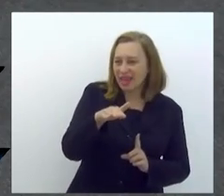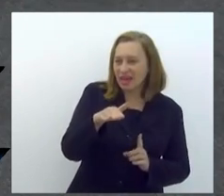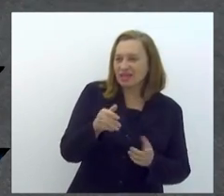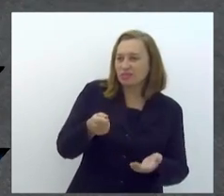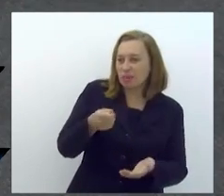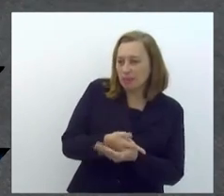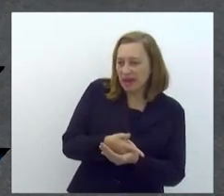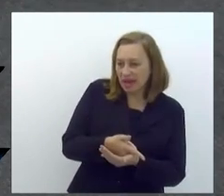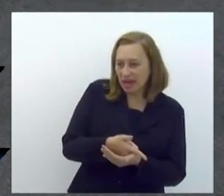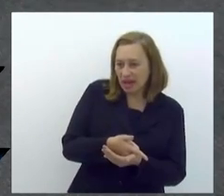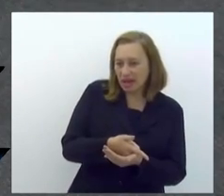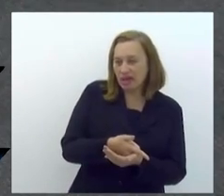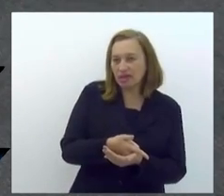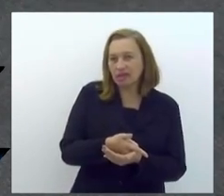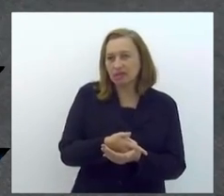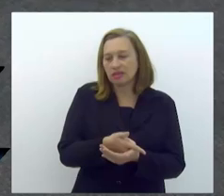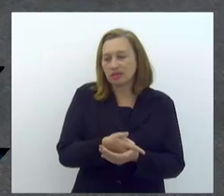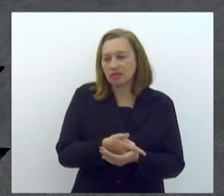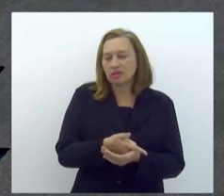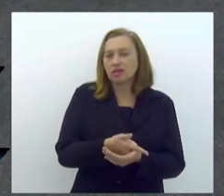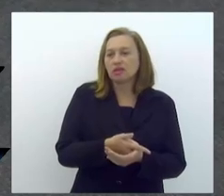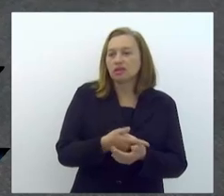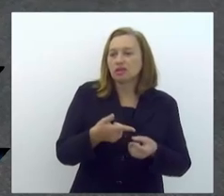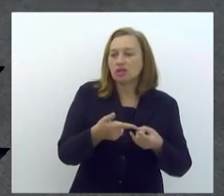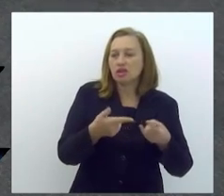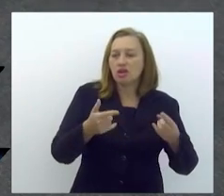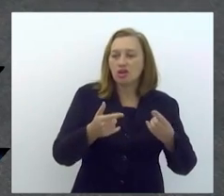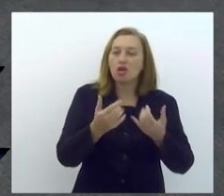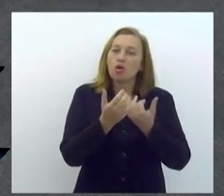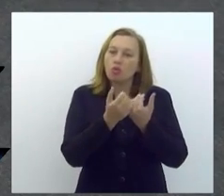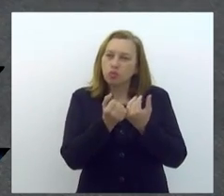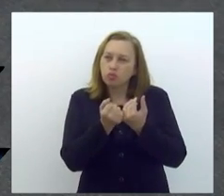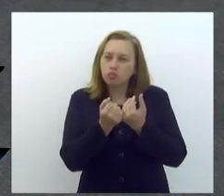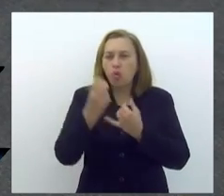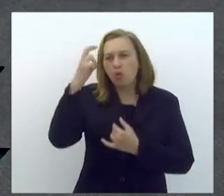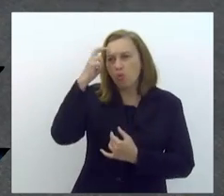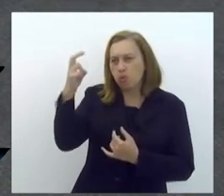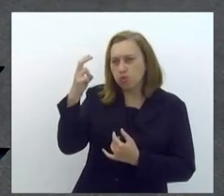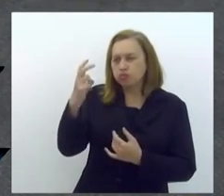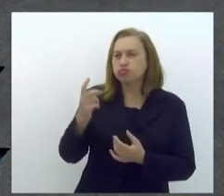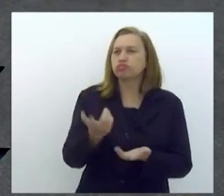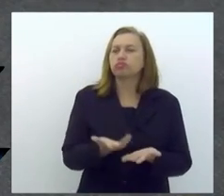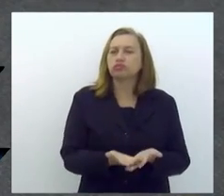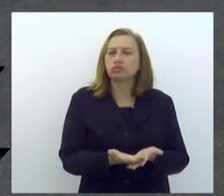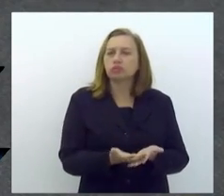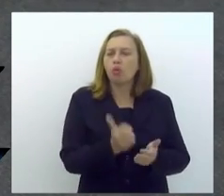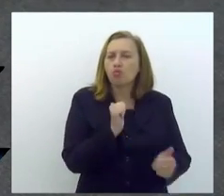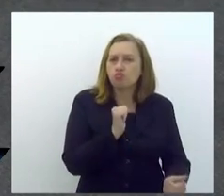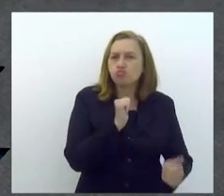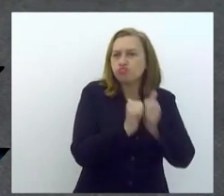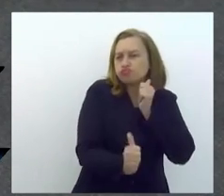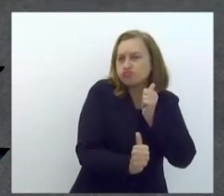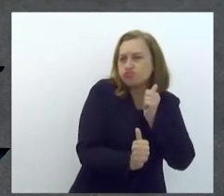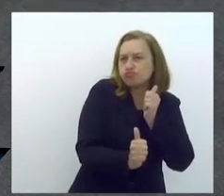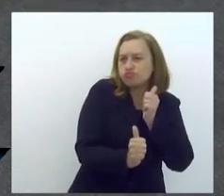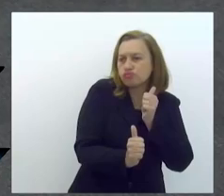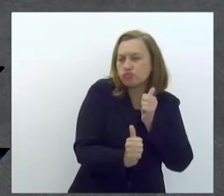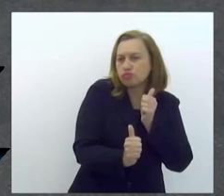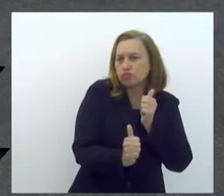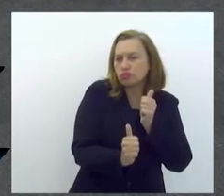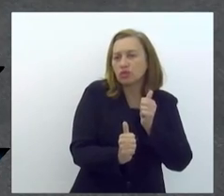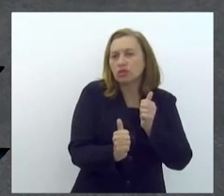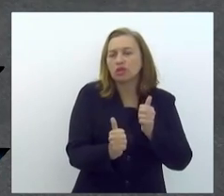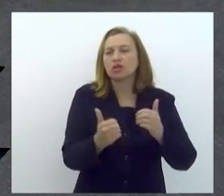de meia-entrada em equipamentos culturais é o equipamentos esportivos de